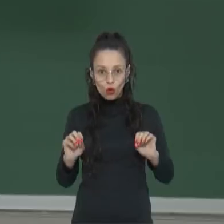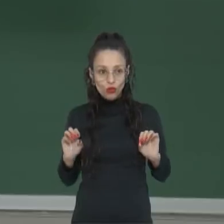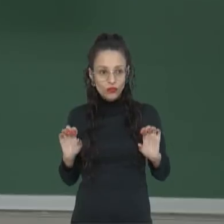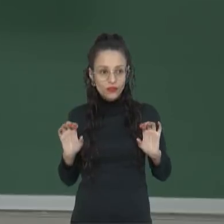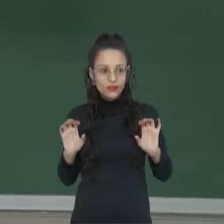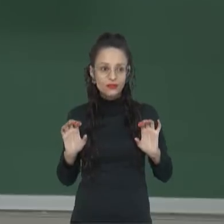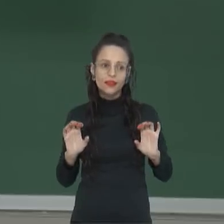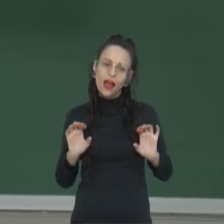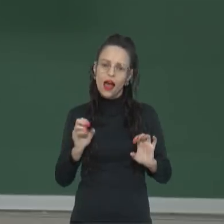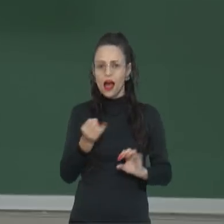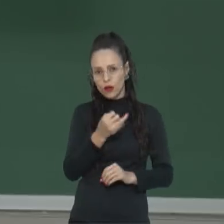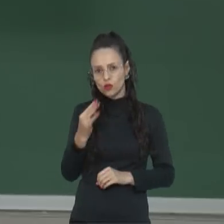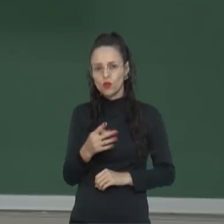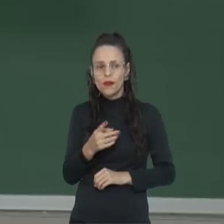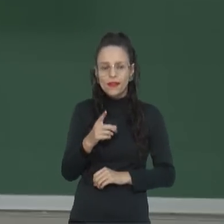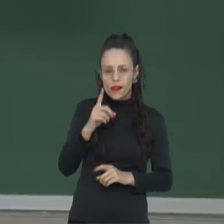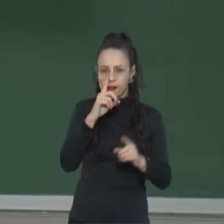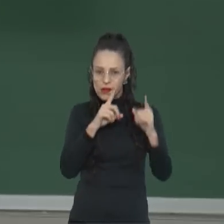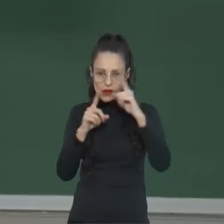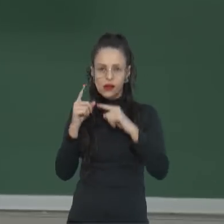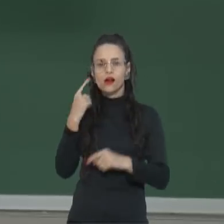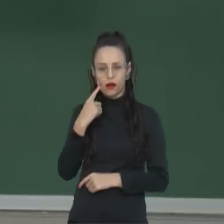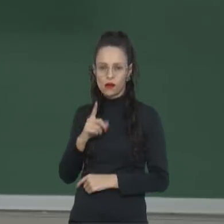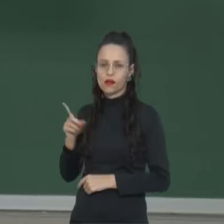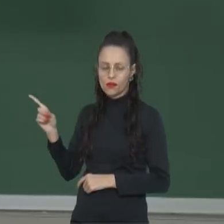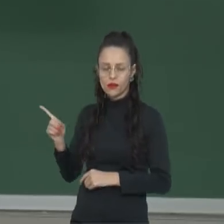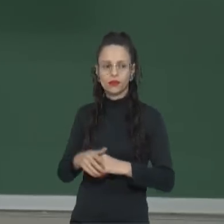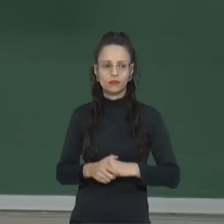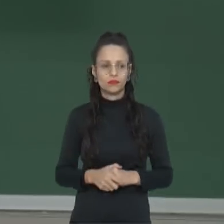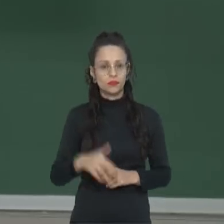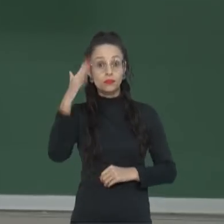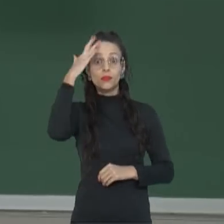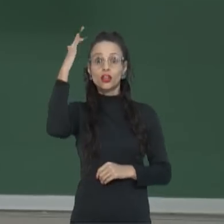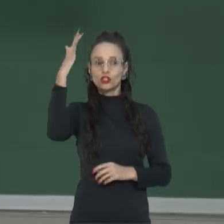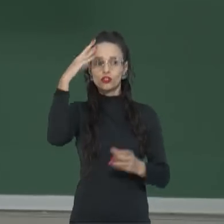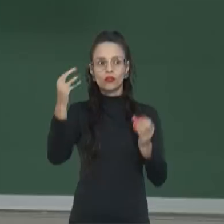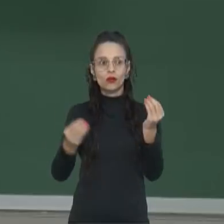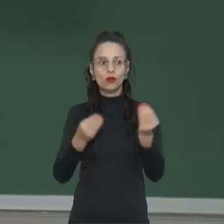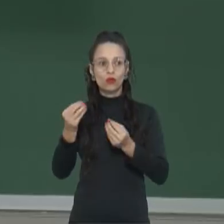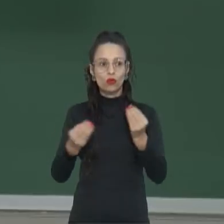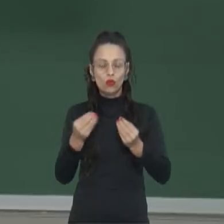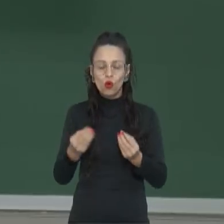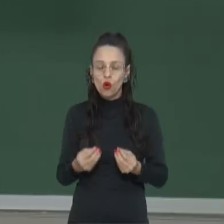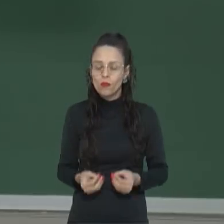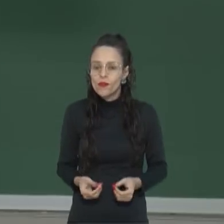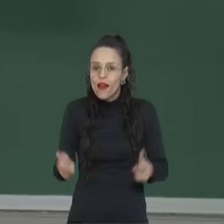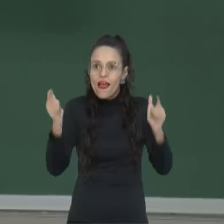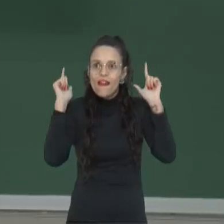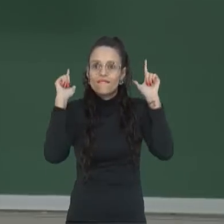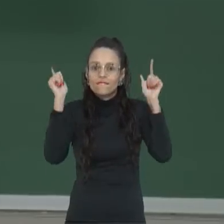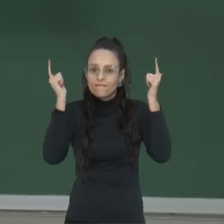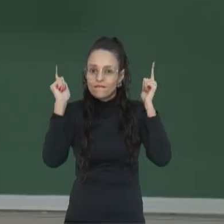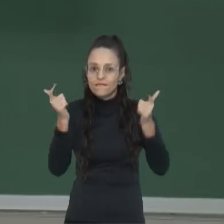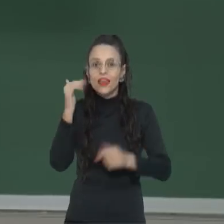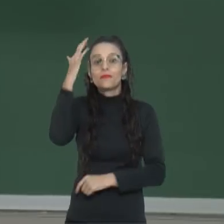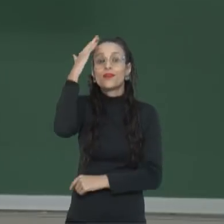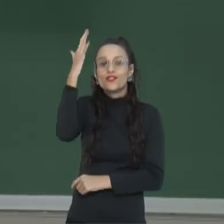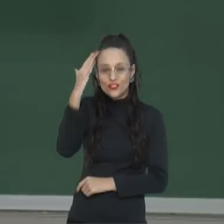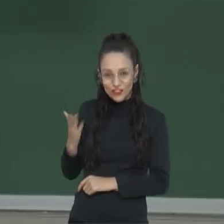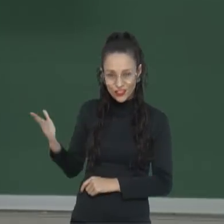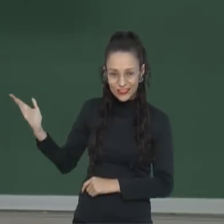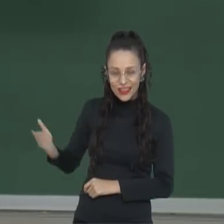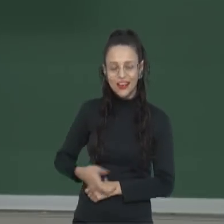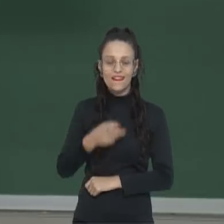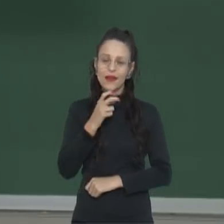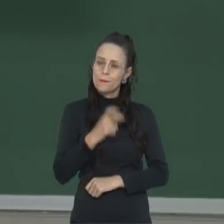em conservação, mas eu fiz questão de trazer para vocês também, para vocês terem uma ideia que aventura deve ser você